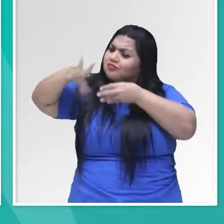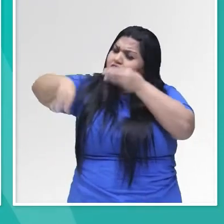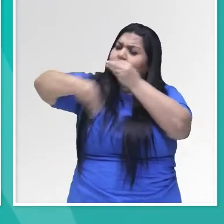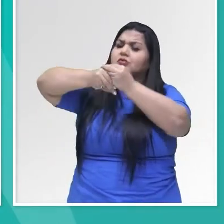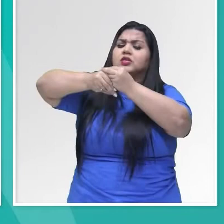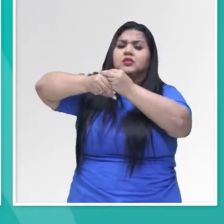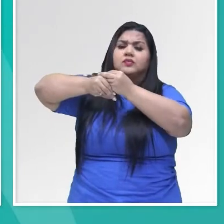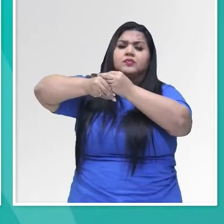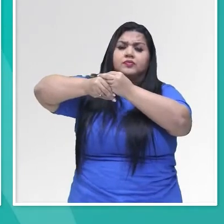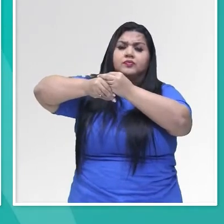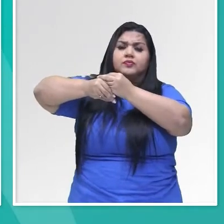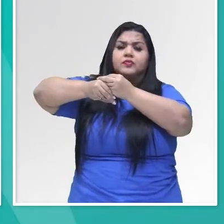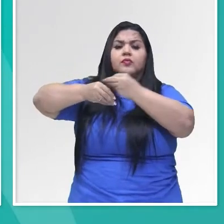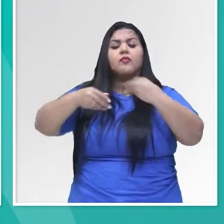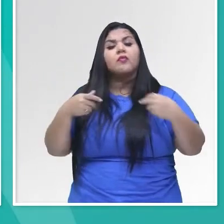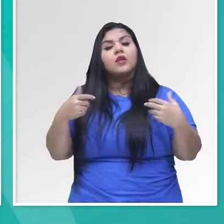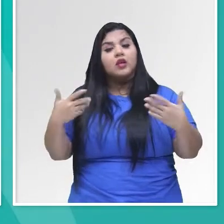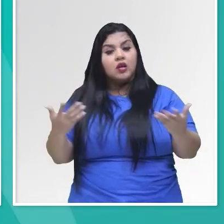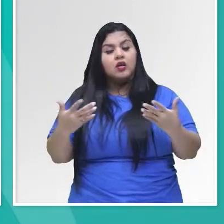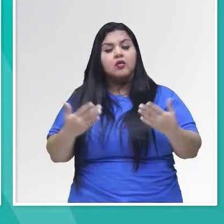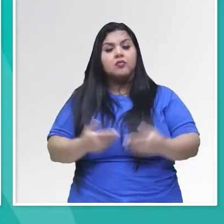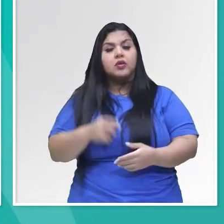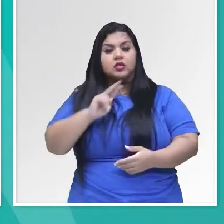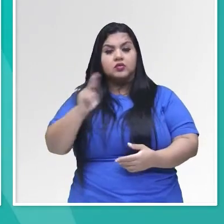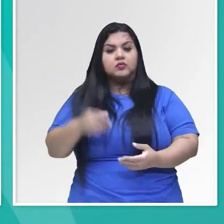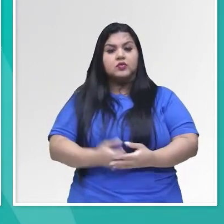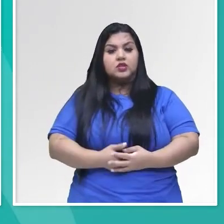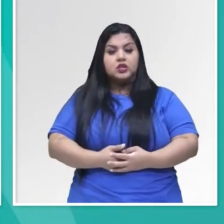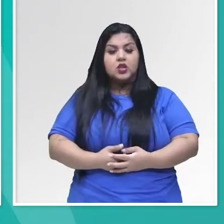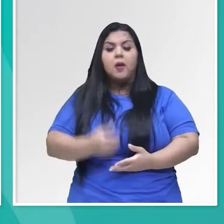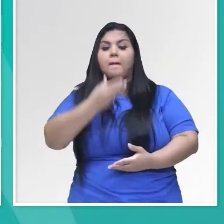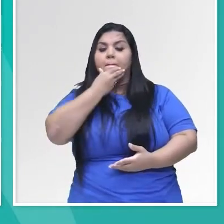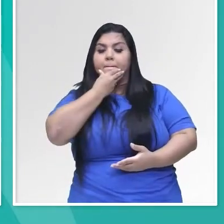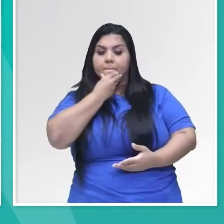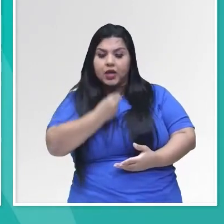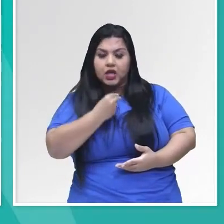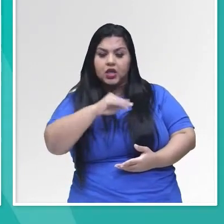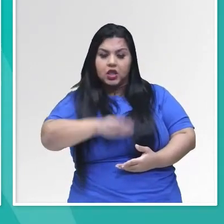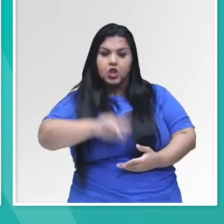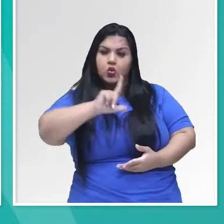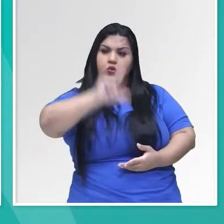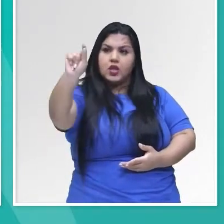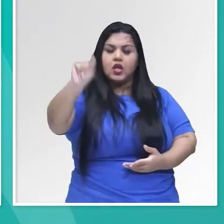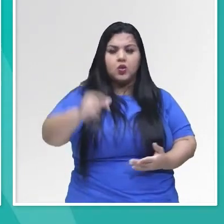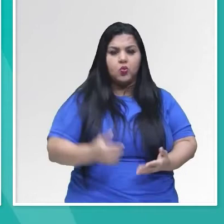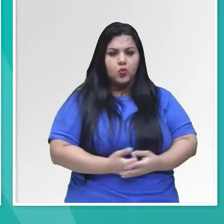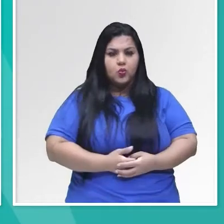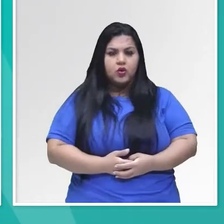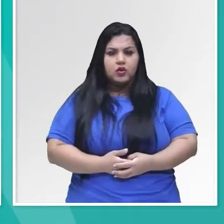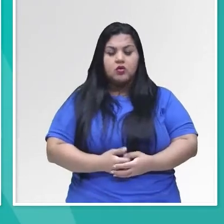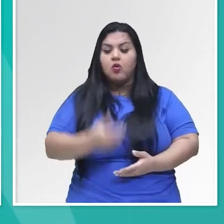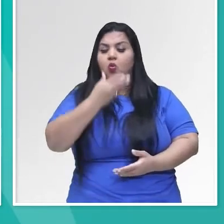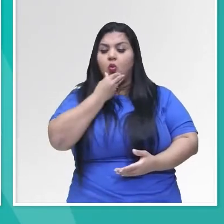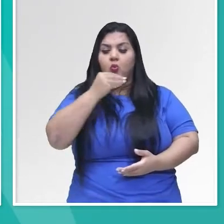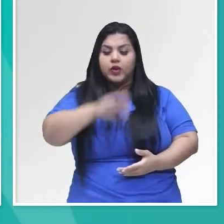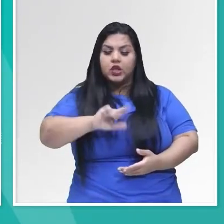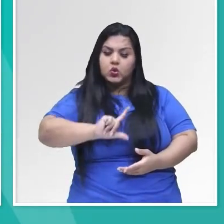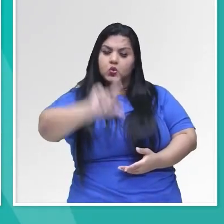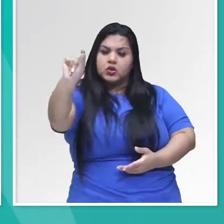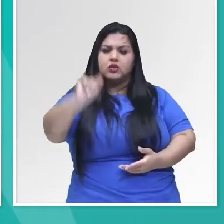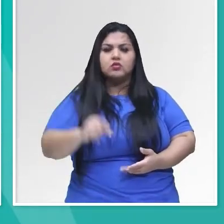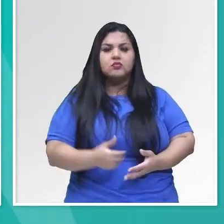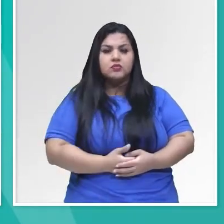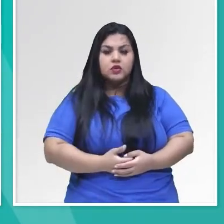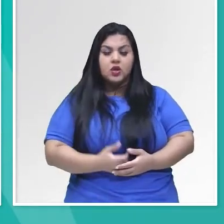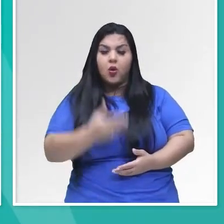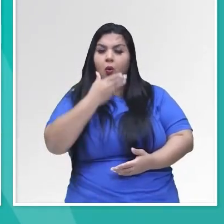complemento. Agora, quando nós falamos assim, olha, o menino saiu. O menino saiu. O